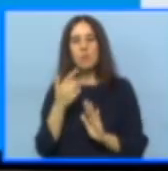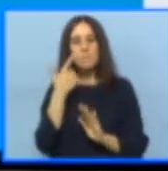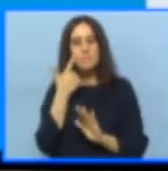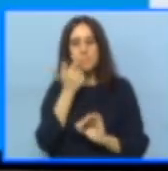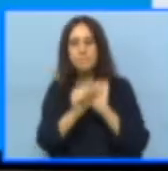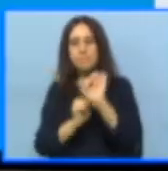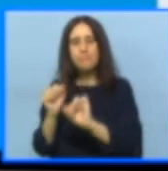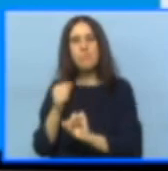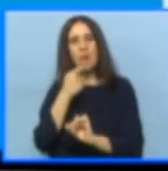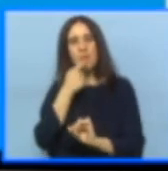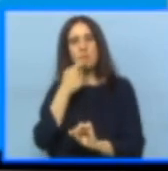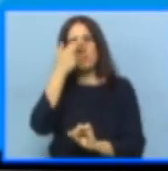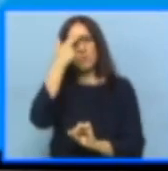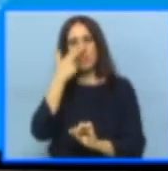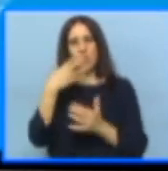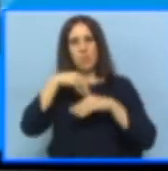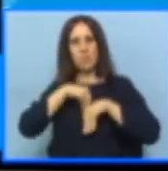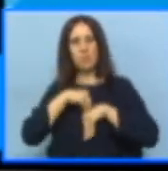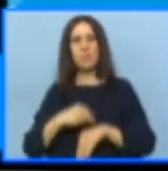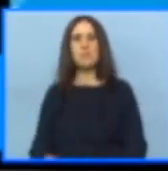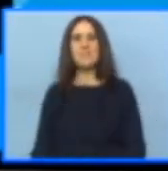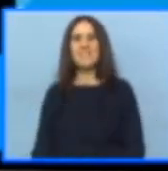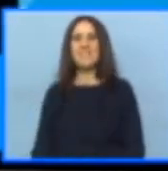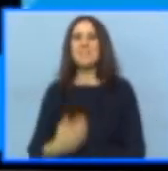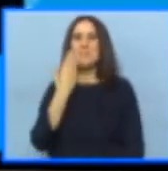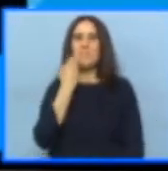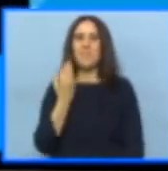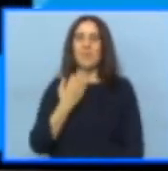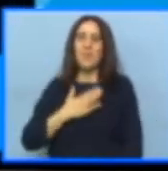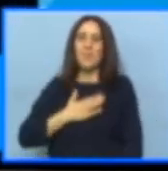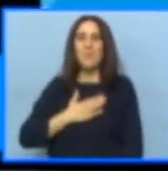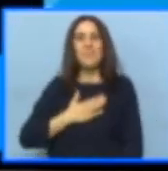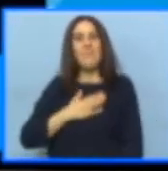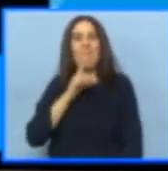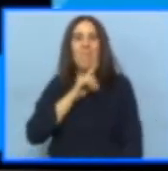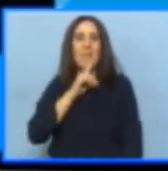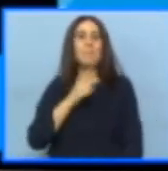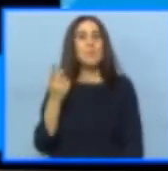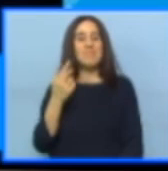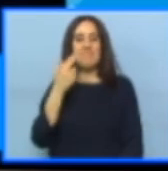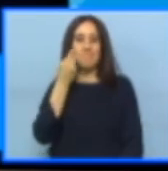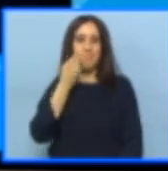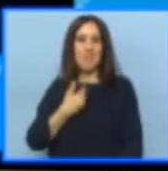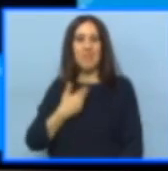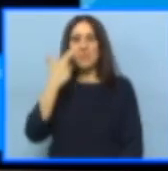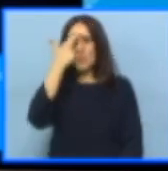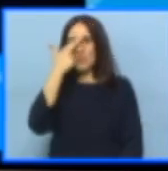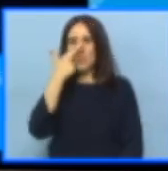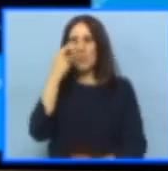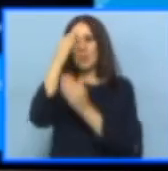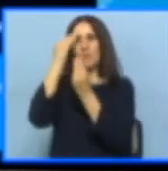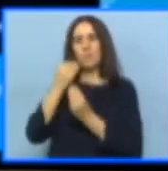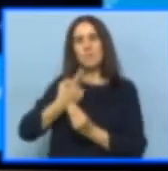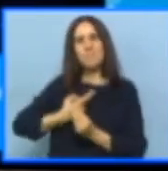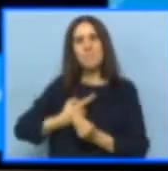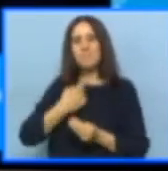julgo que é importante, claro que eu sou suspeito para dizer isto, mas de facto a minha formação de base em História quase que me obriga a conhecer um pouco aquilo que é o contexto e aquilo que é um